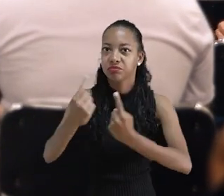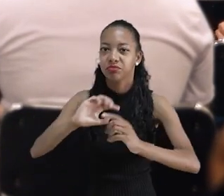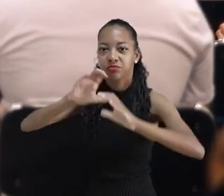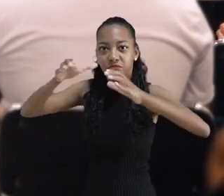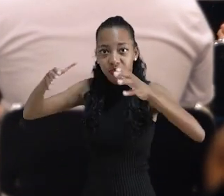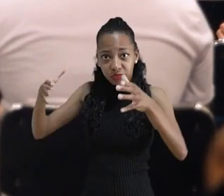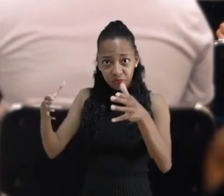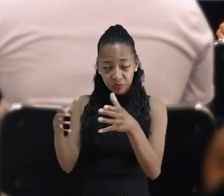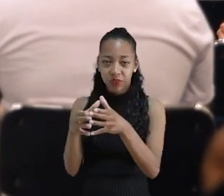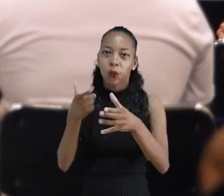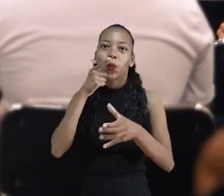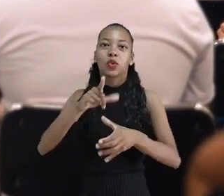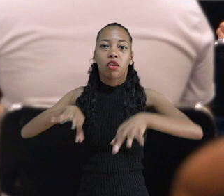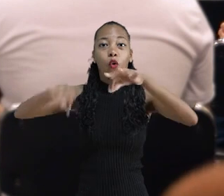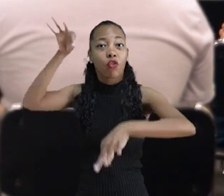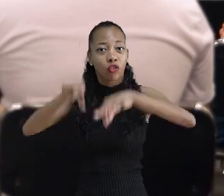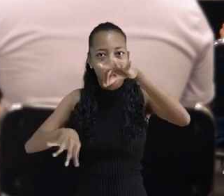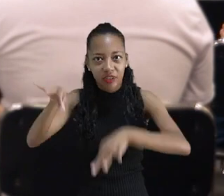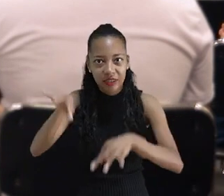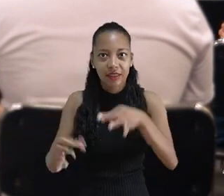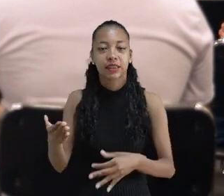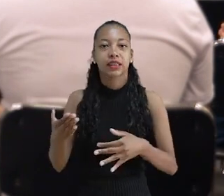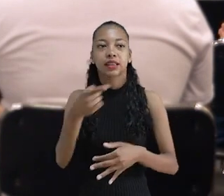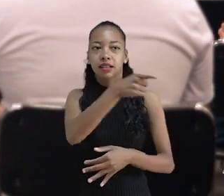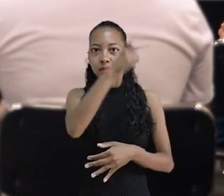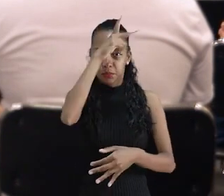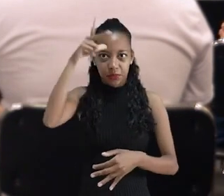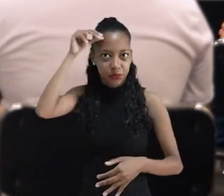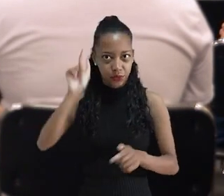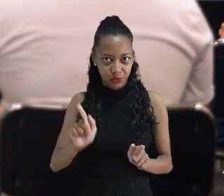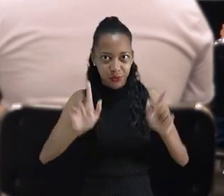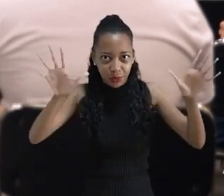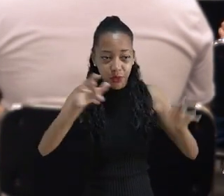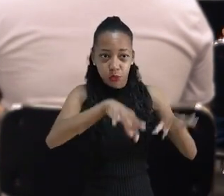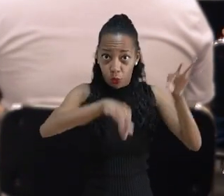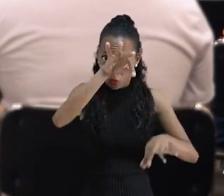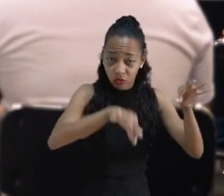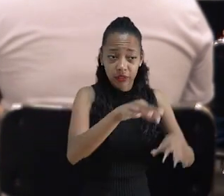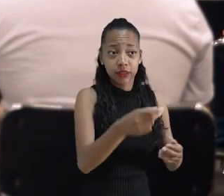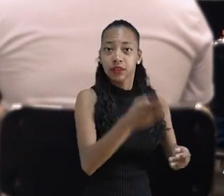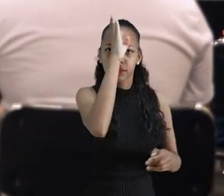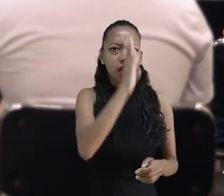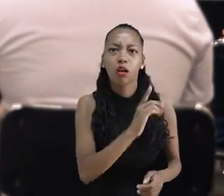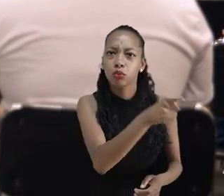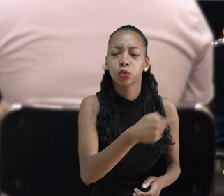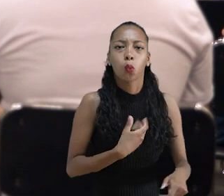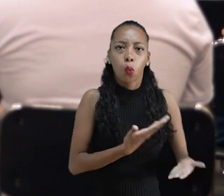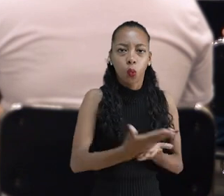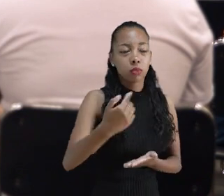cinematográfica a única oficina que foi oferecida pela Prefeitura de Guarulhos de forma gratuita